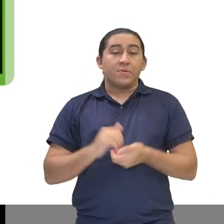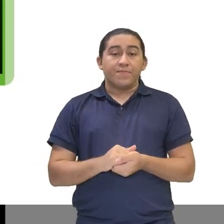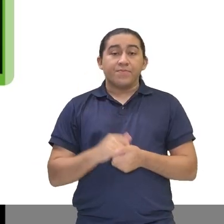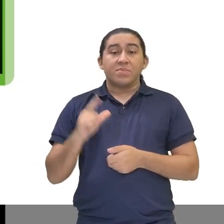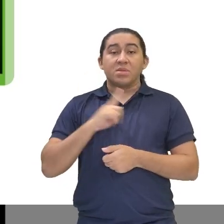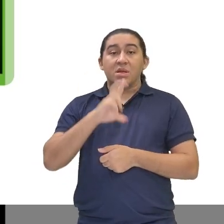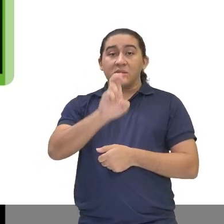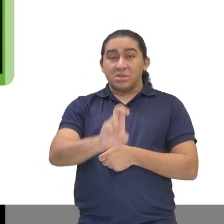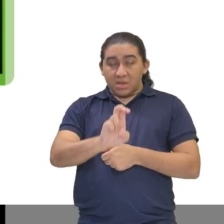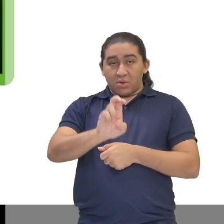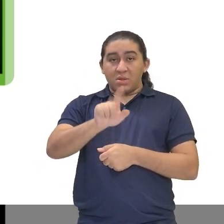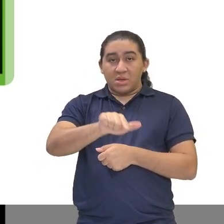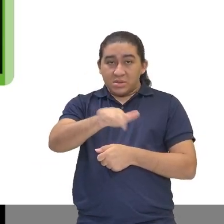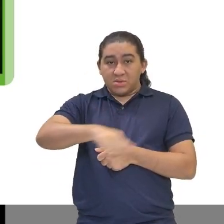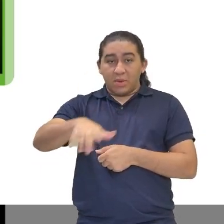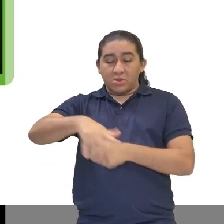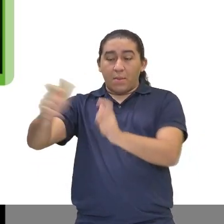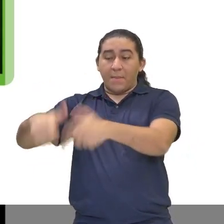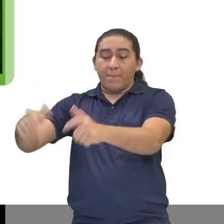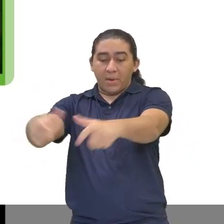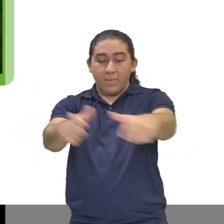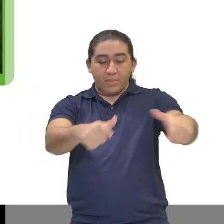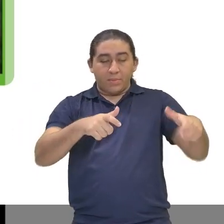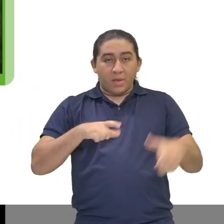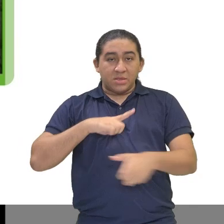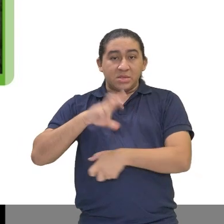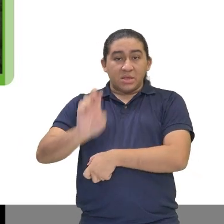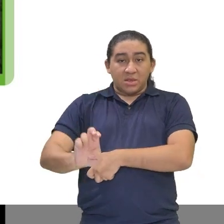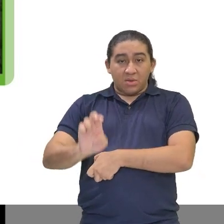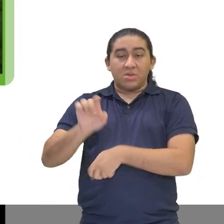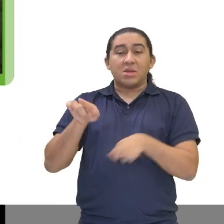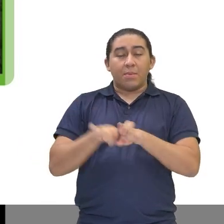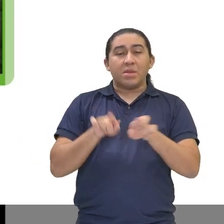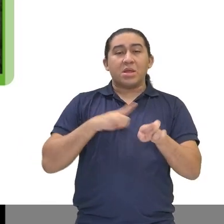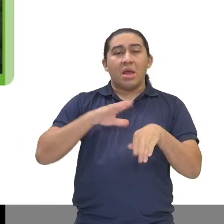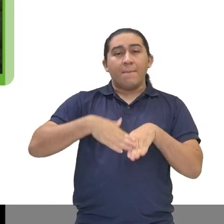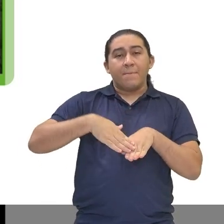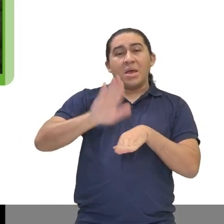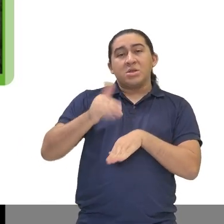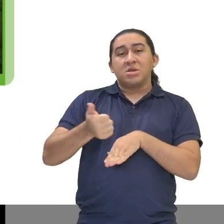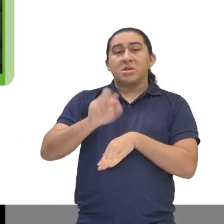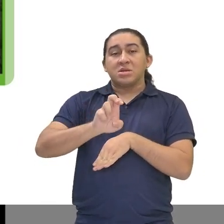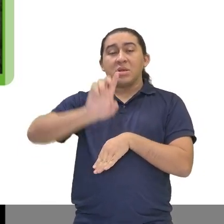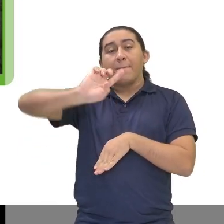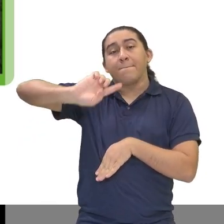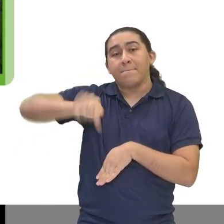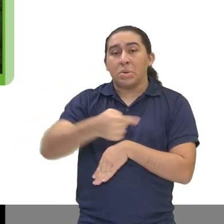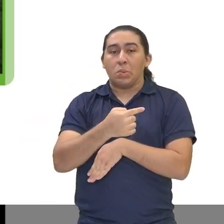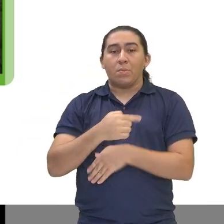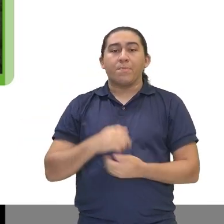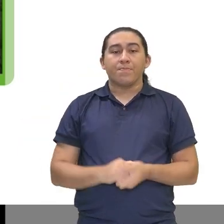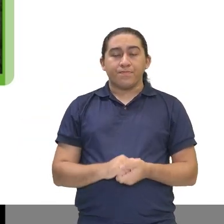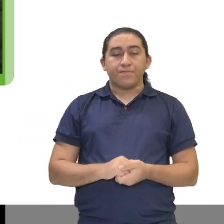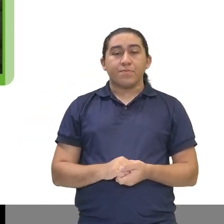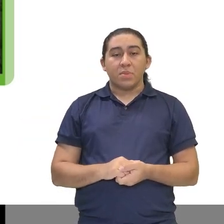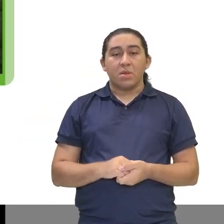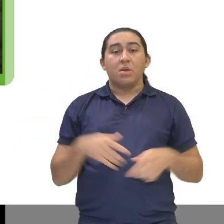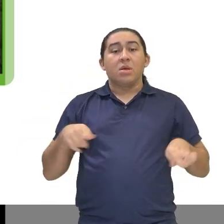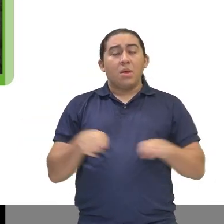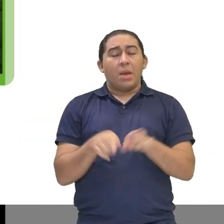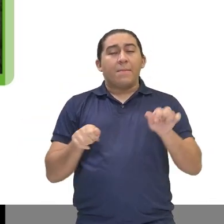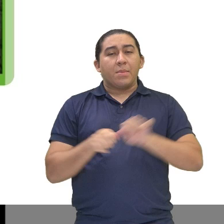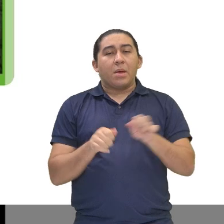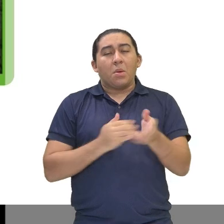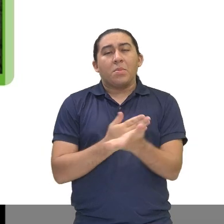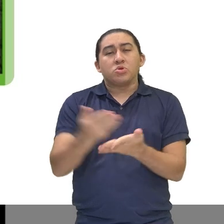5 usinas-plataforma e terá uma capacidade de gerar até 15 mil megawatts de energia. As primeiras usinas estão em fase de estudo